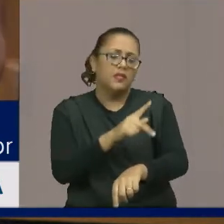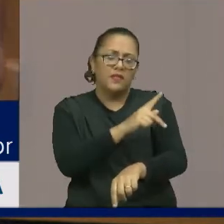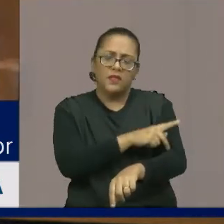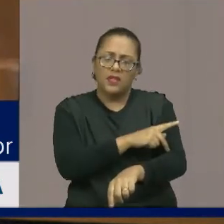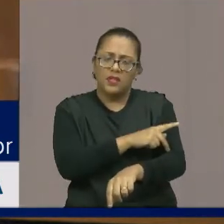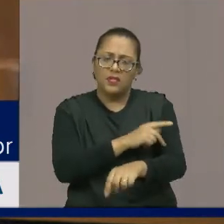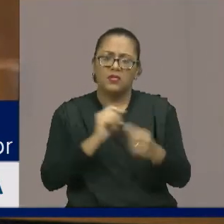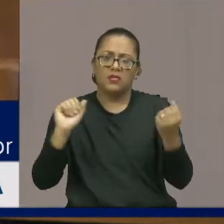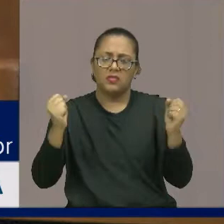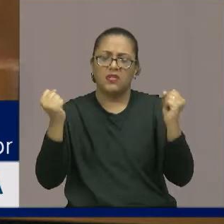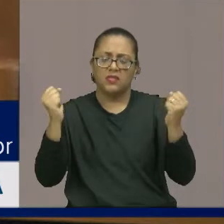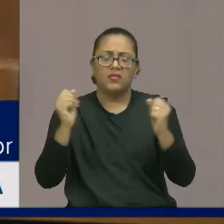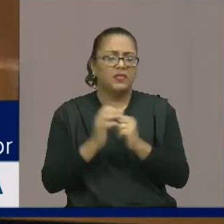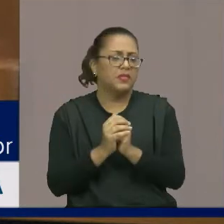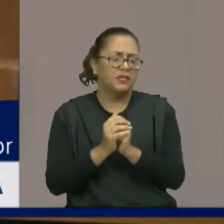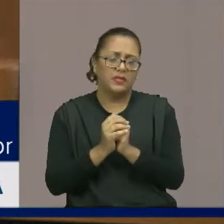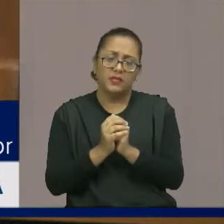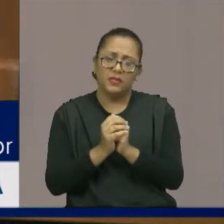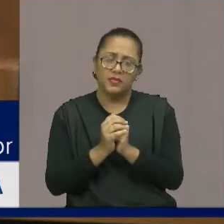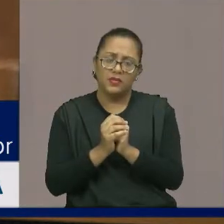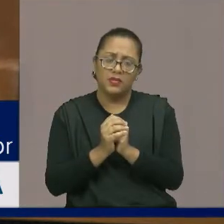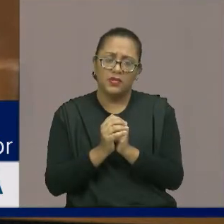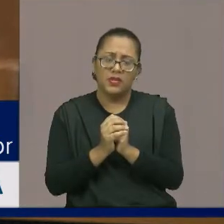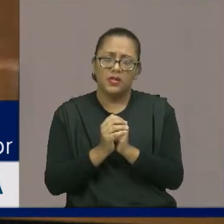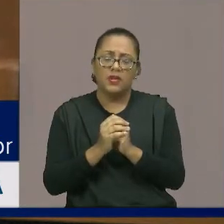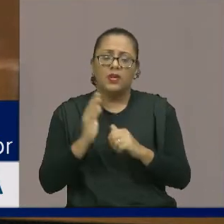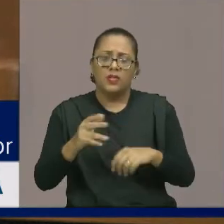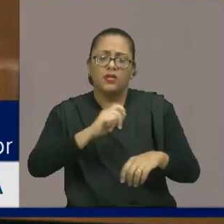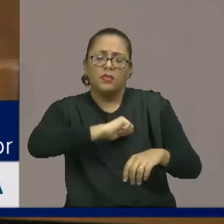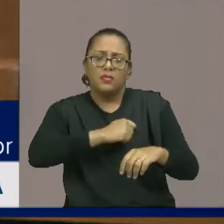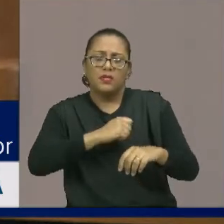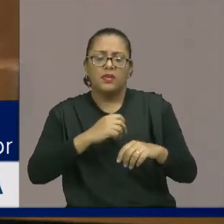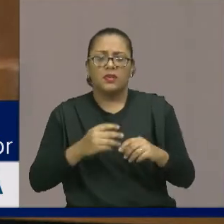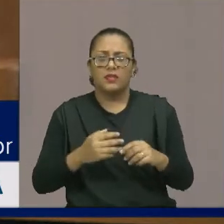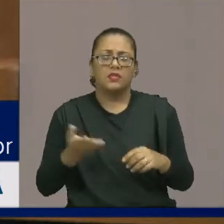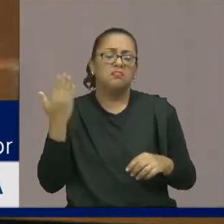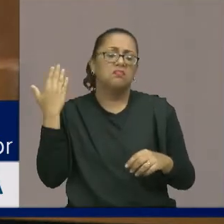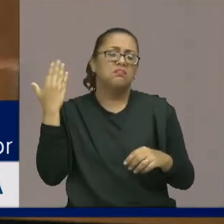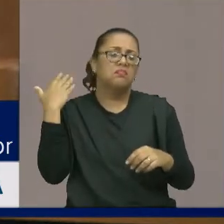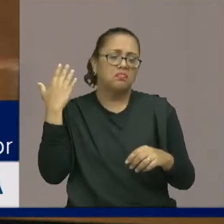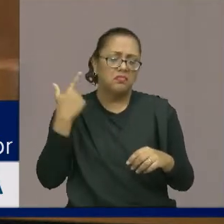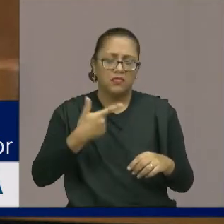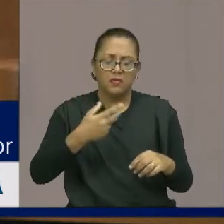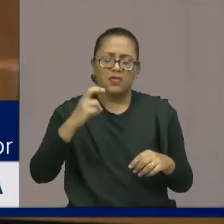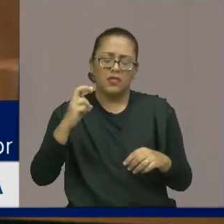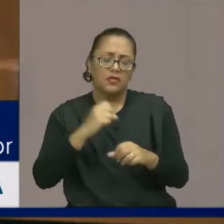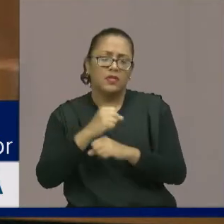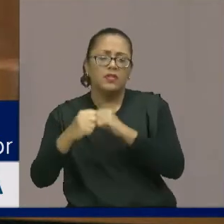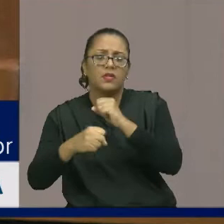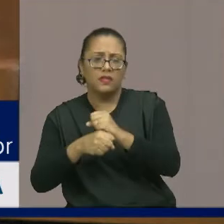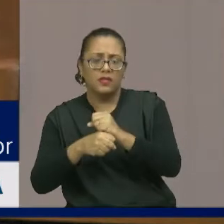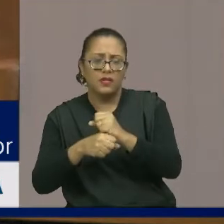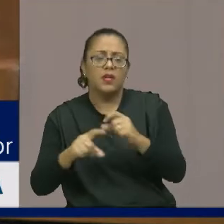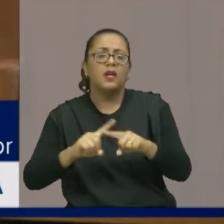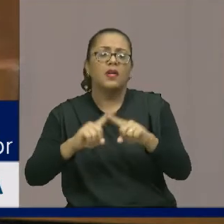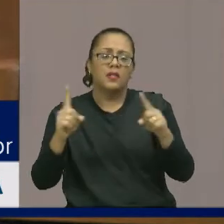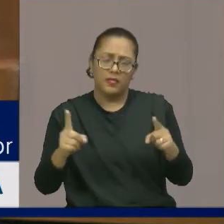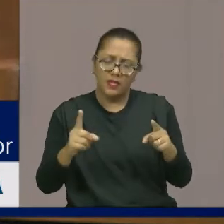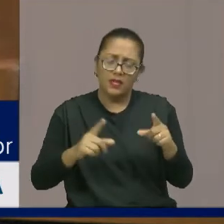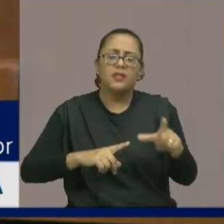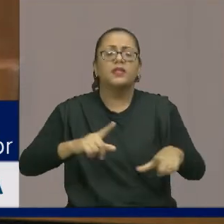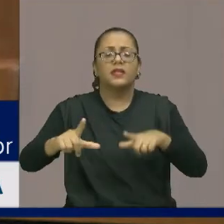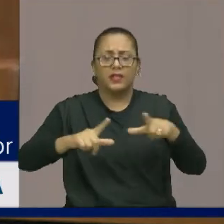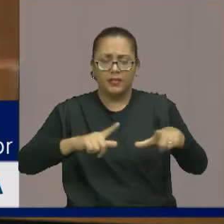estar aposentado desde 2006, com 25 anos de serviço como professor, mas eu saí da ETEP em